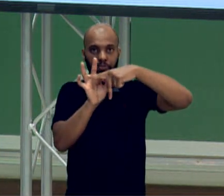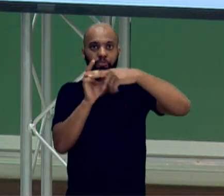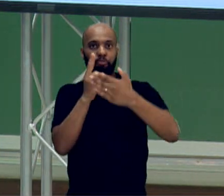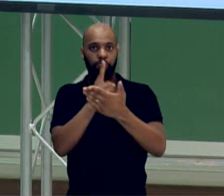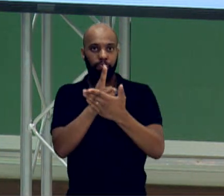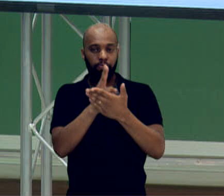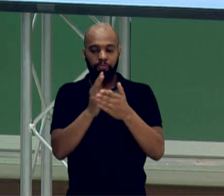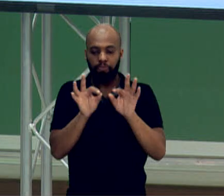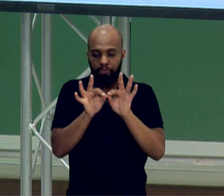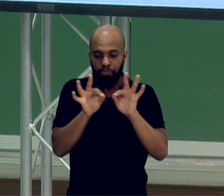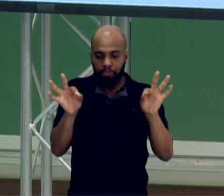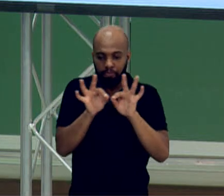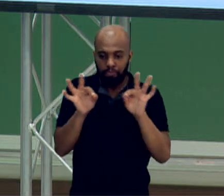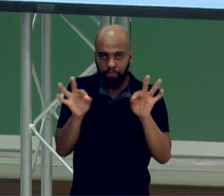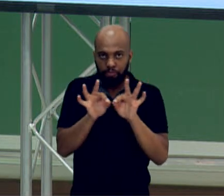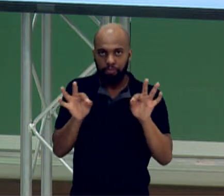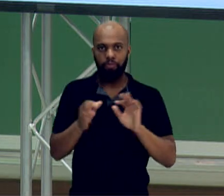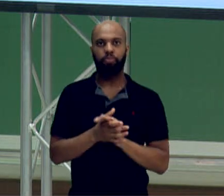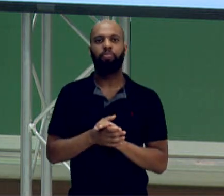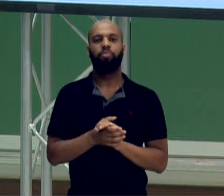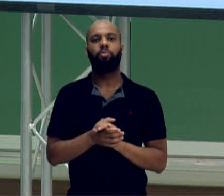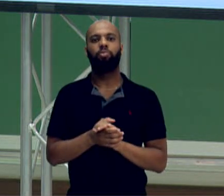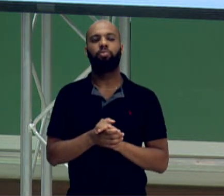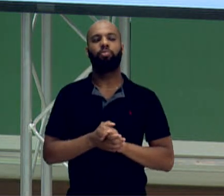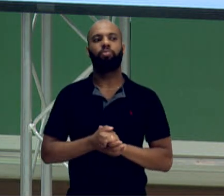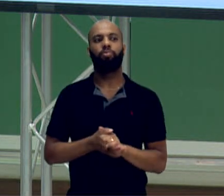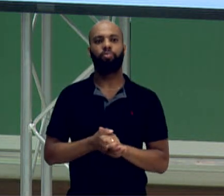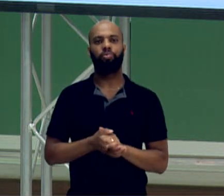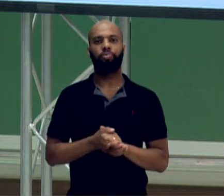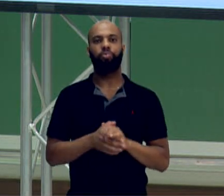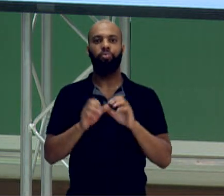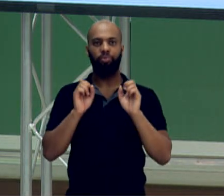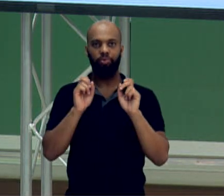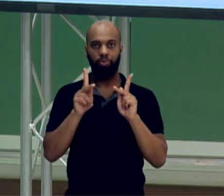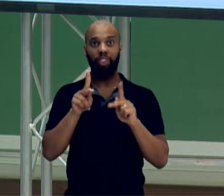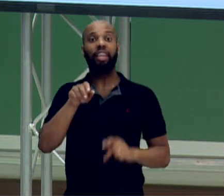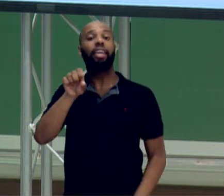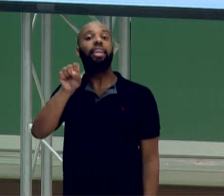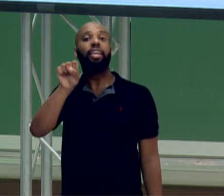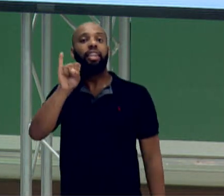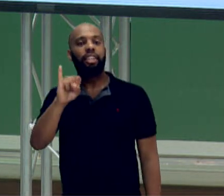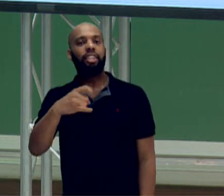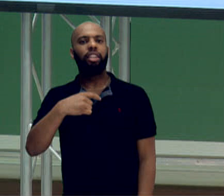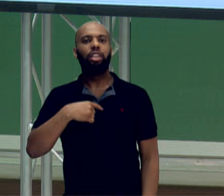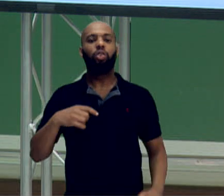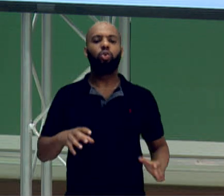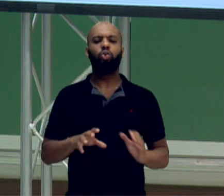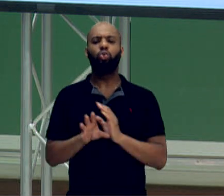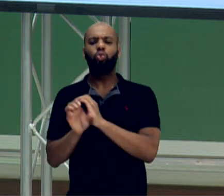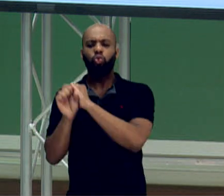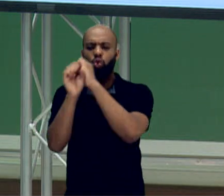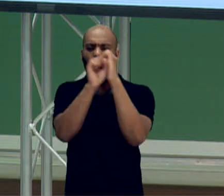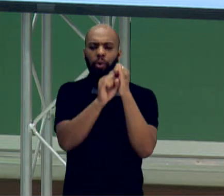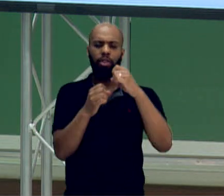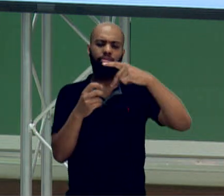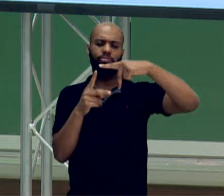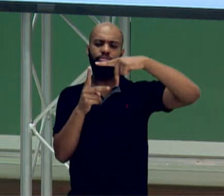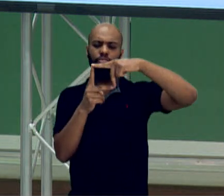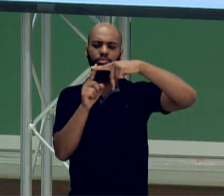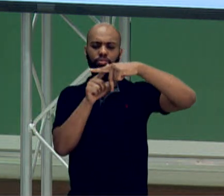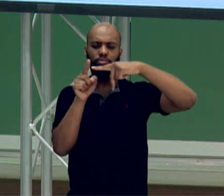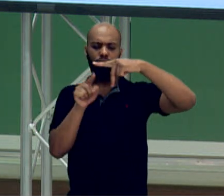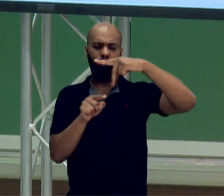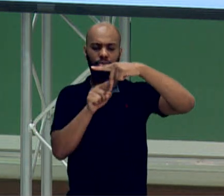mesma metragem. Unidade é a mesma também, mas é a mesma metragem. Se eu somar os 4, tem que